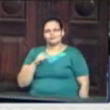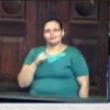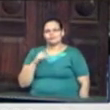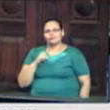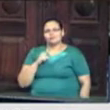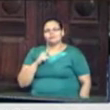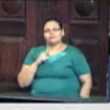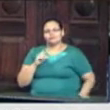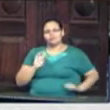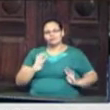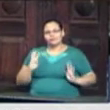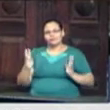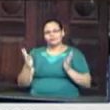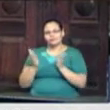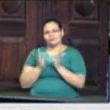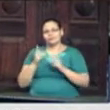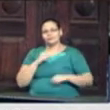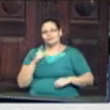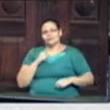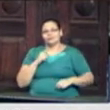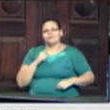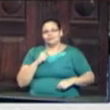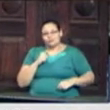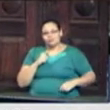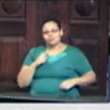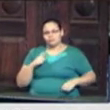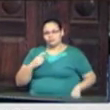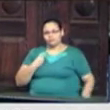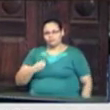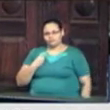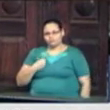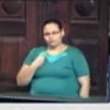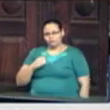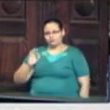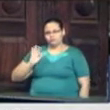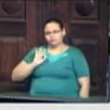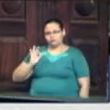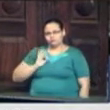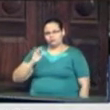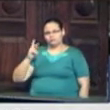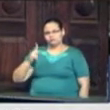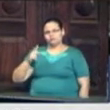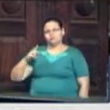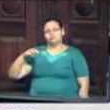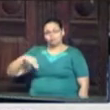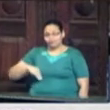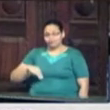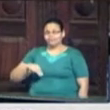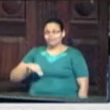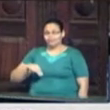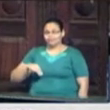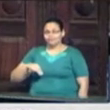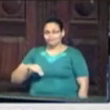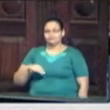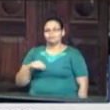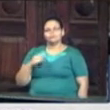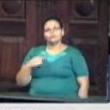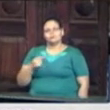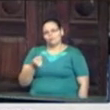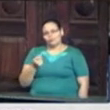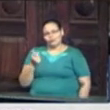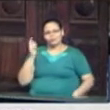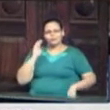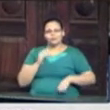e temos aqui a presença maciça dos policiais militares. Até bem pouco